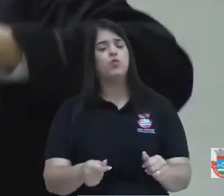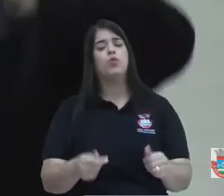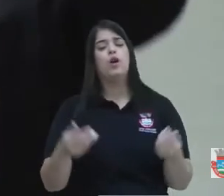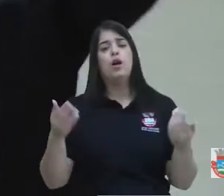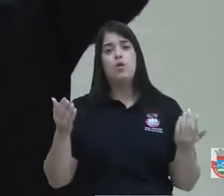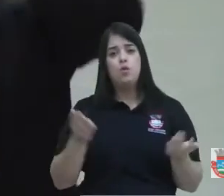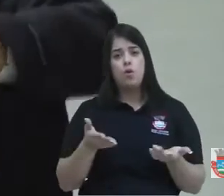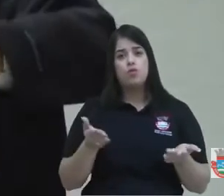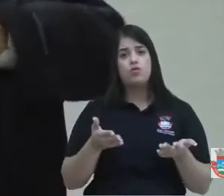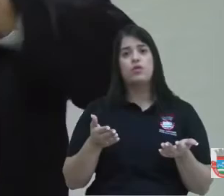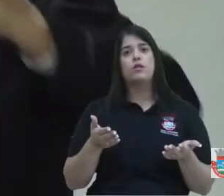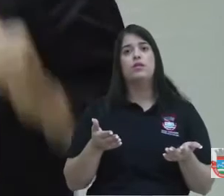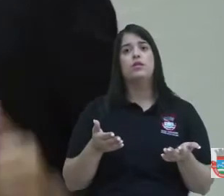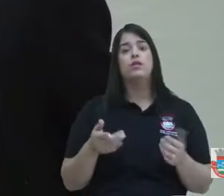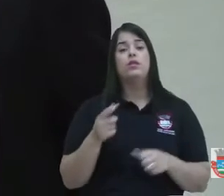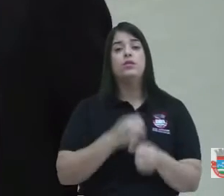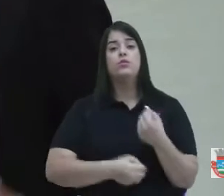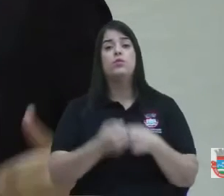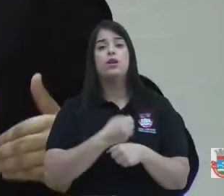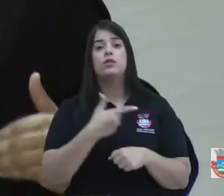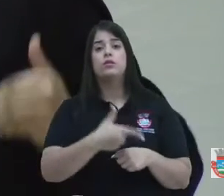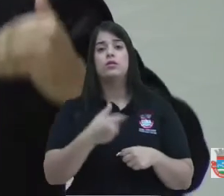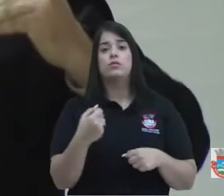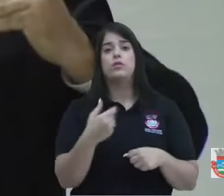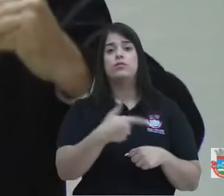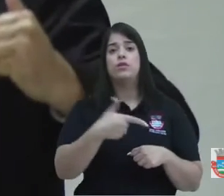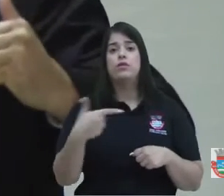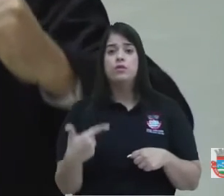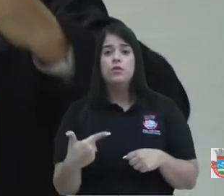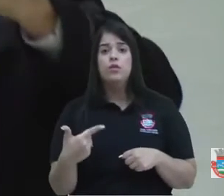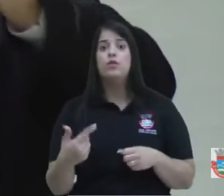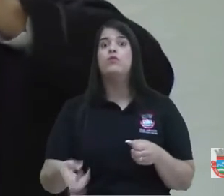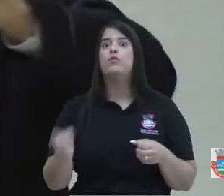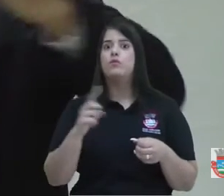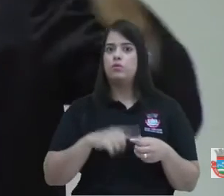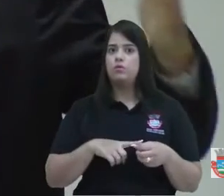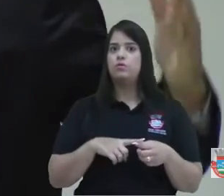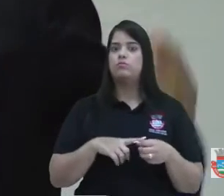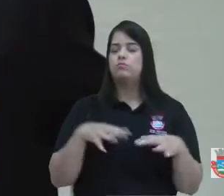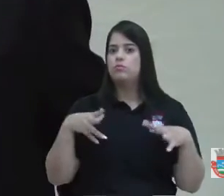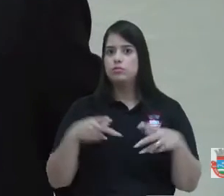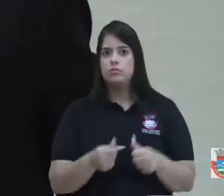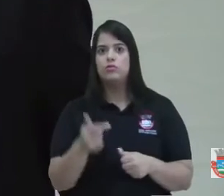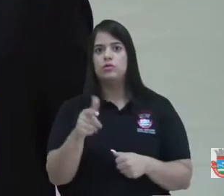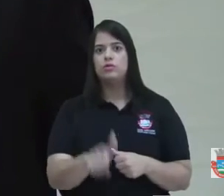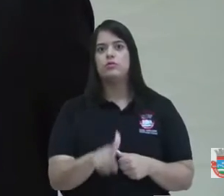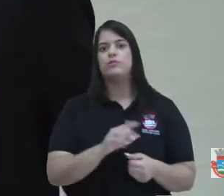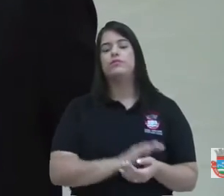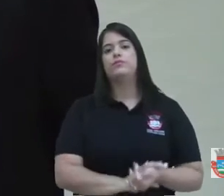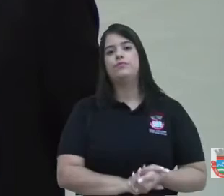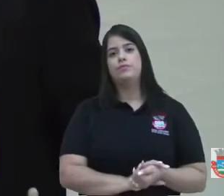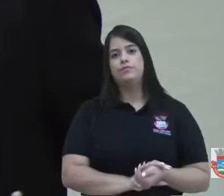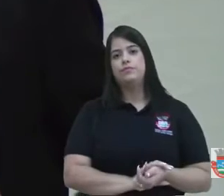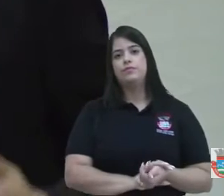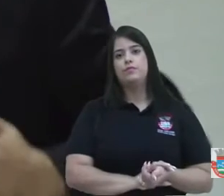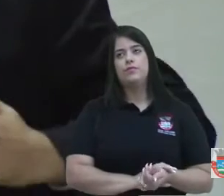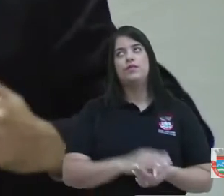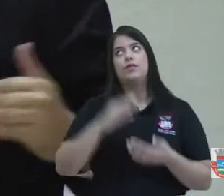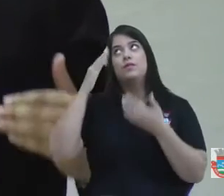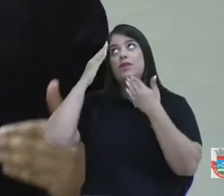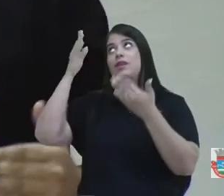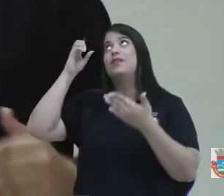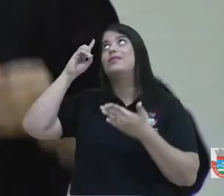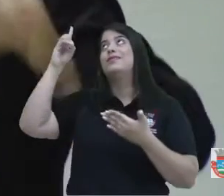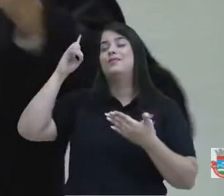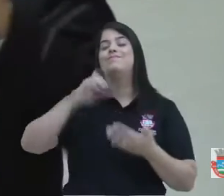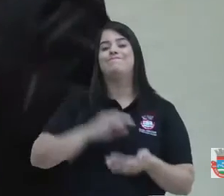Hoje, em 2022, já retomou tudo novamente, né? Graças a Deus já